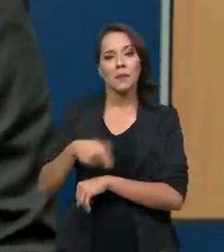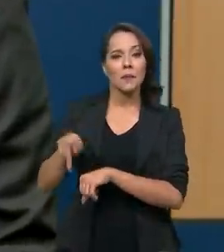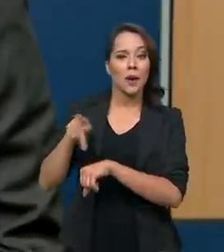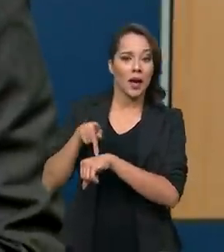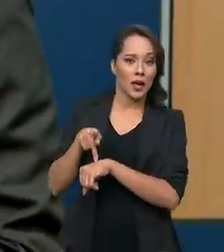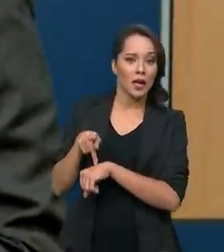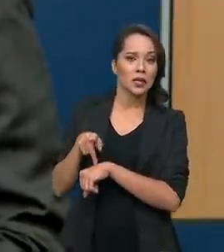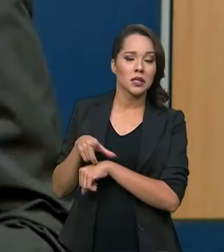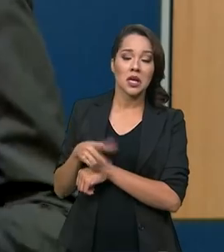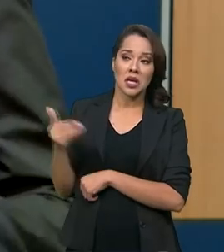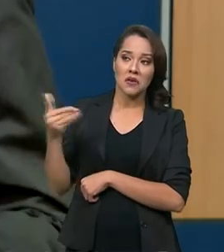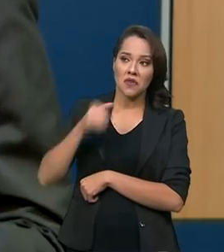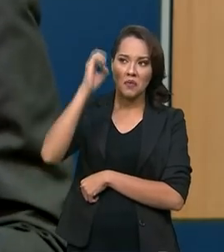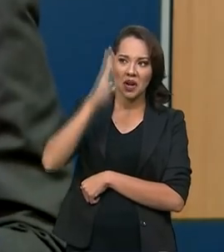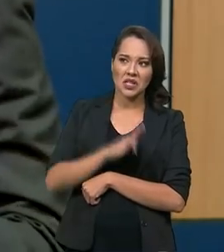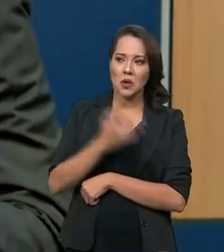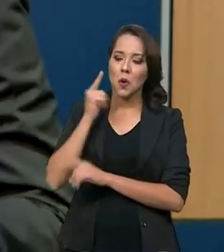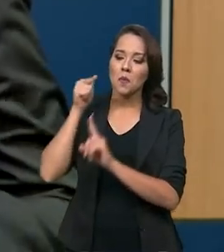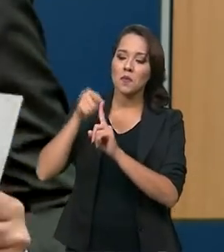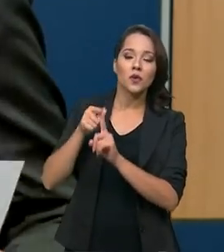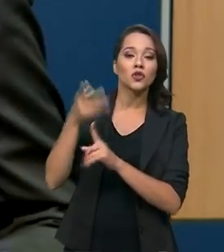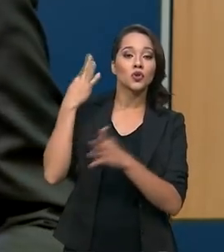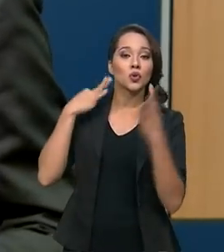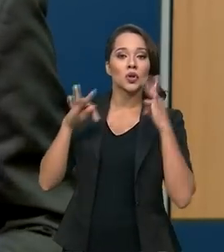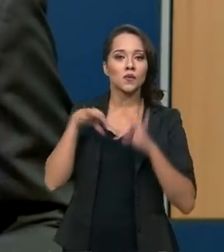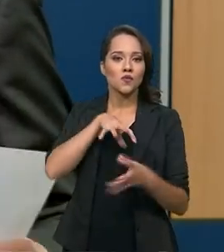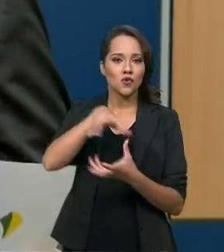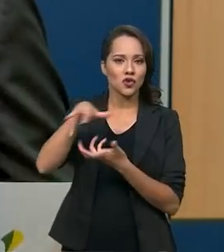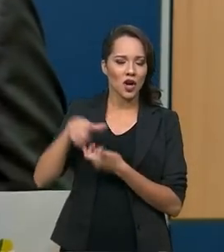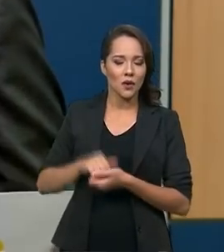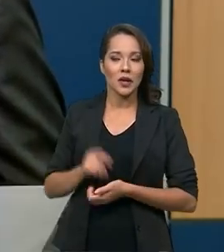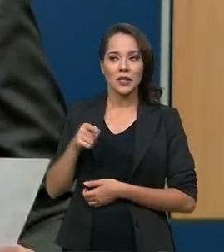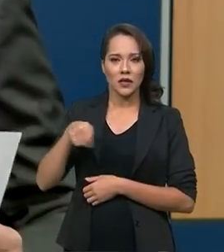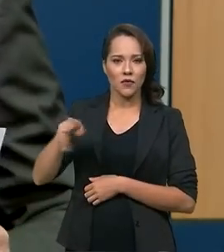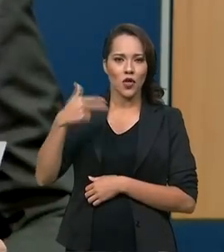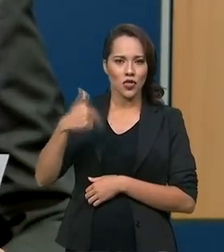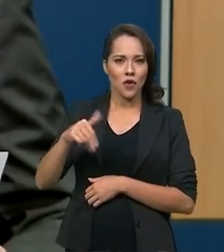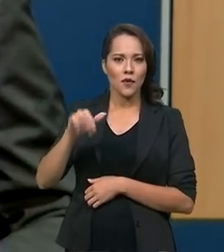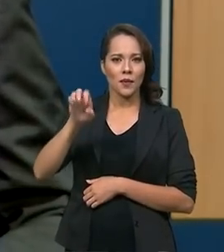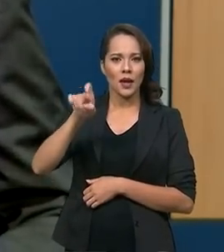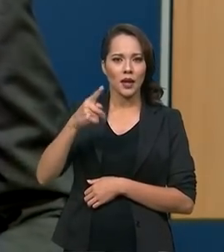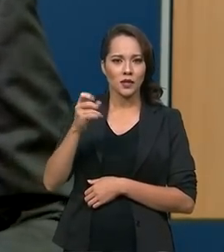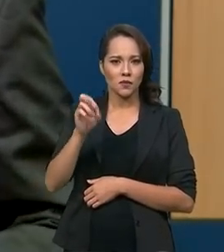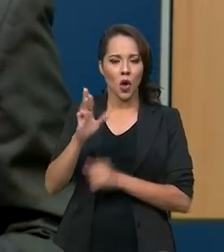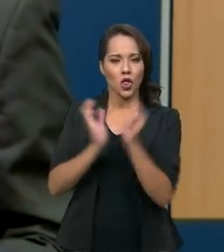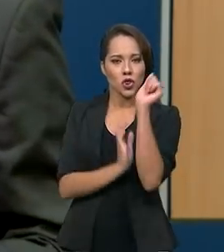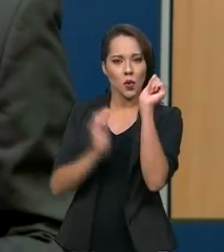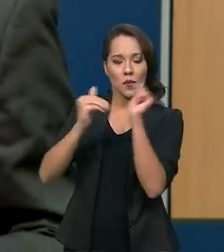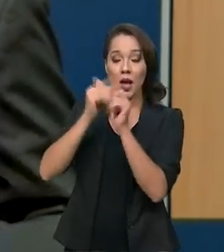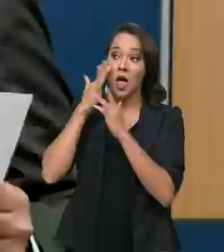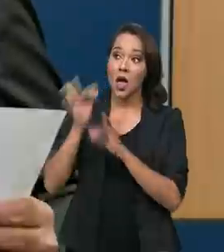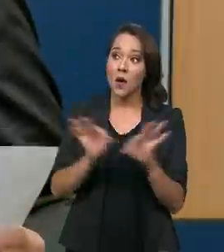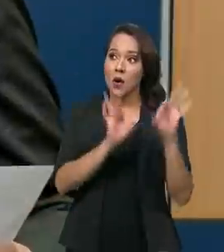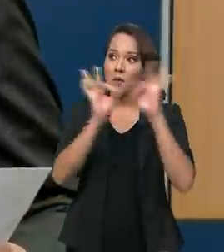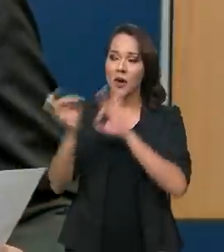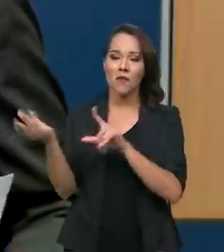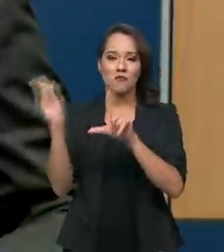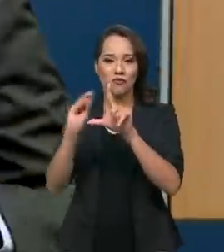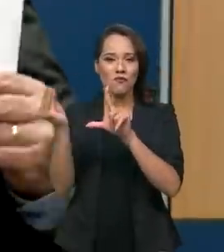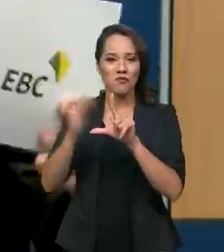países que vem o nosso país como destino turístico Mundial Se eu escrevi agora em novembro na Expo Dubai é eu acompanhe as postagens